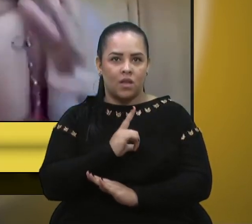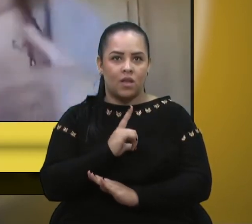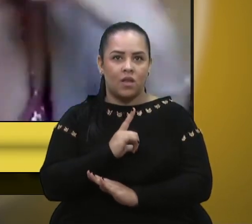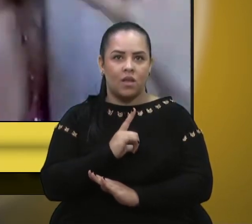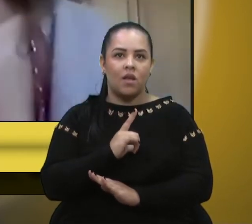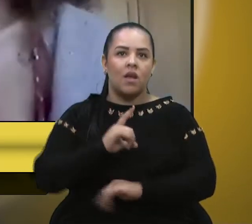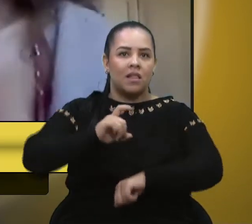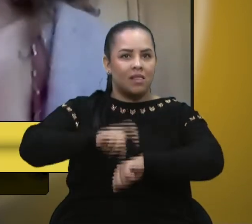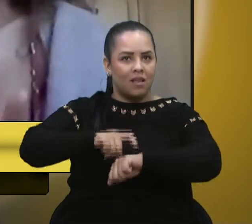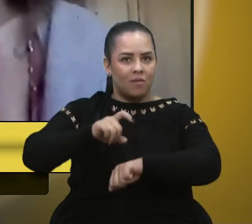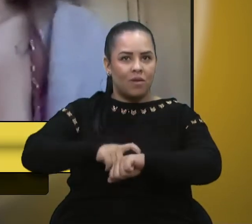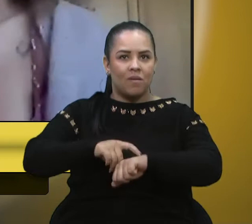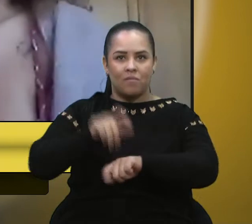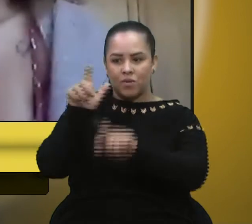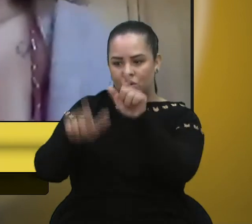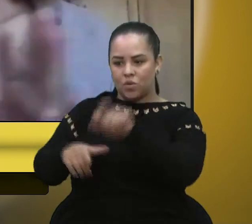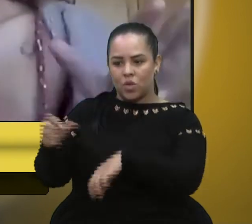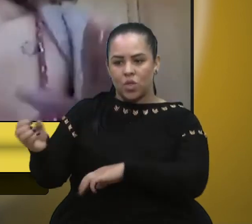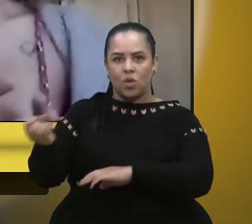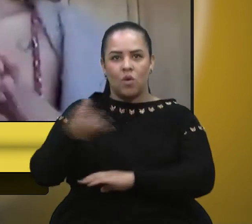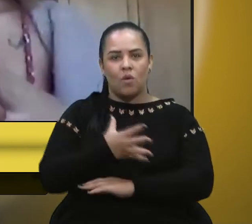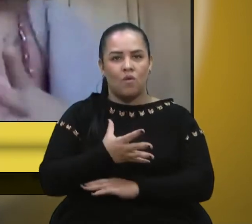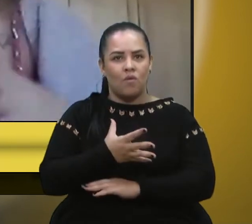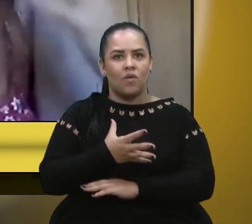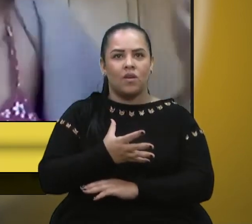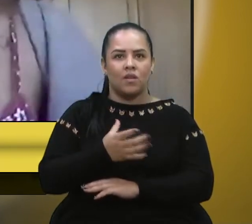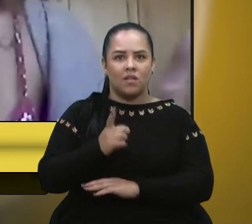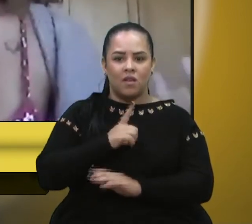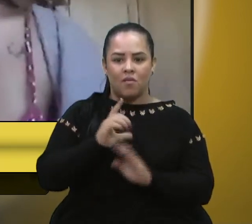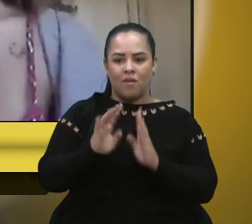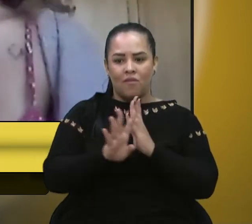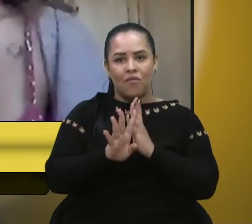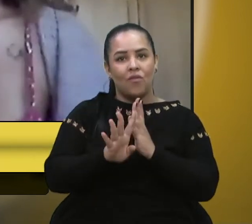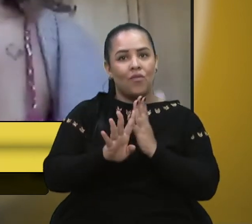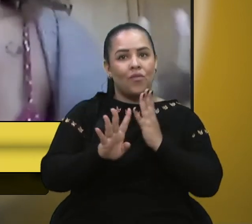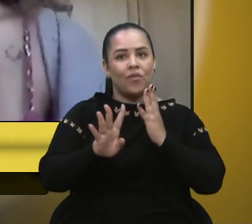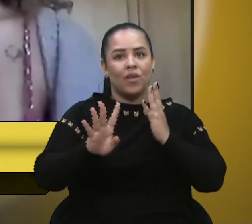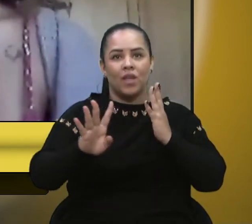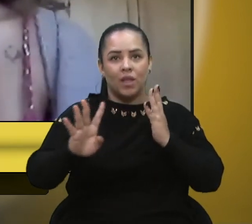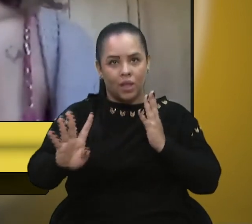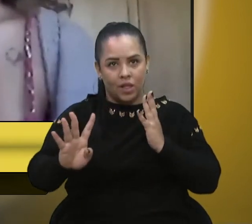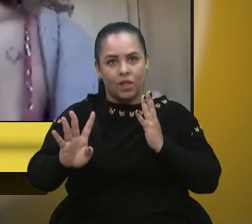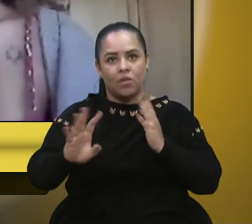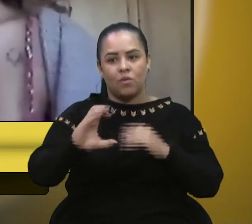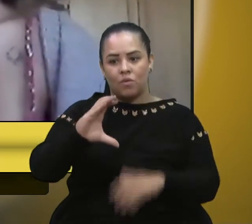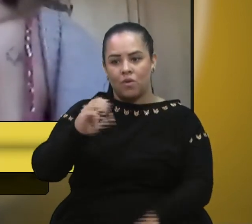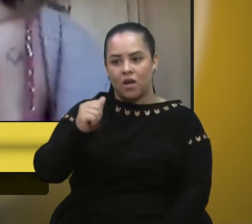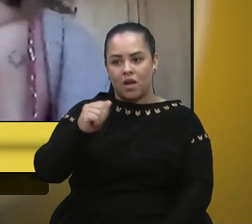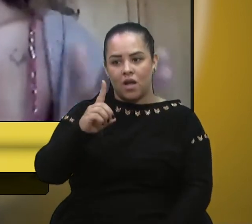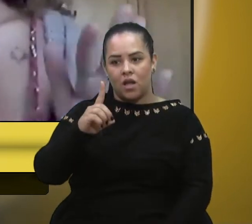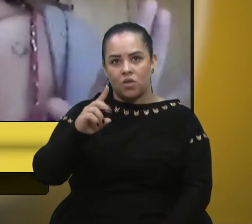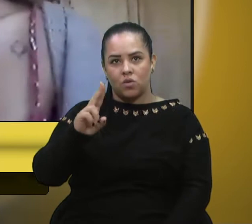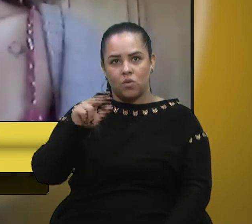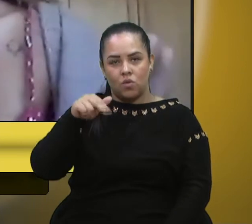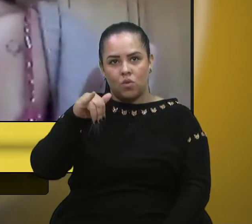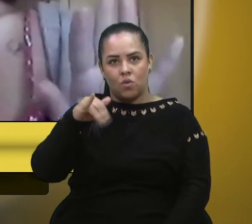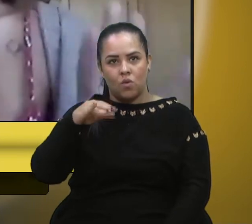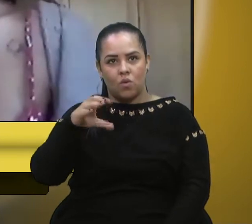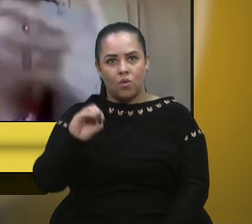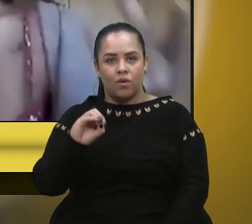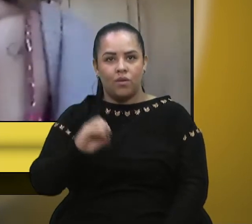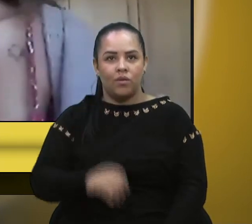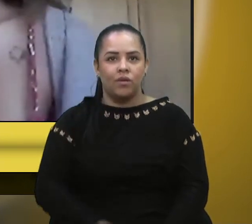são pessoas novas. Ou seja, a gente já tem uma fila de espera muito grande no cadastro único de Caxias do Sul e a gente tem